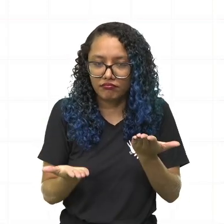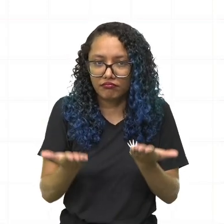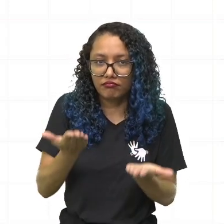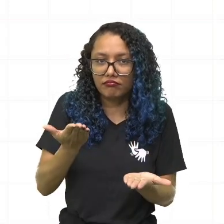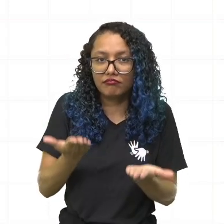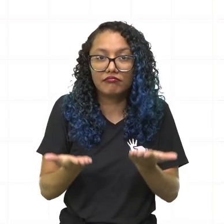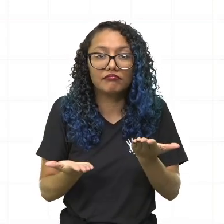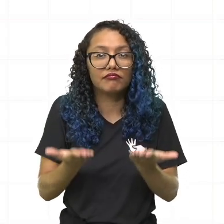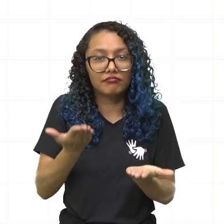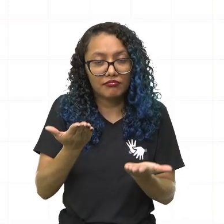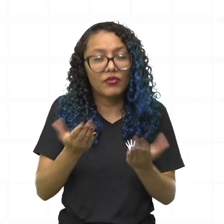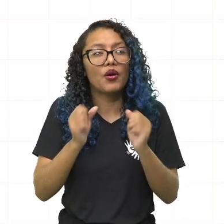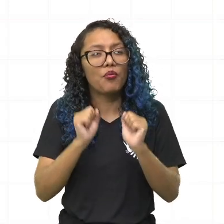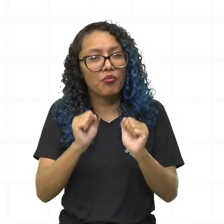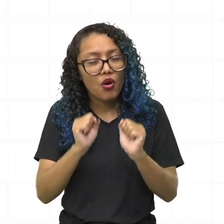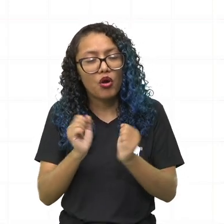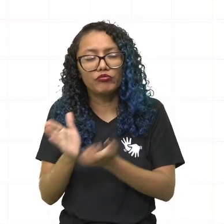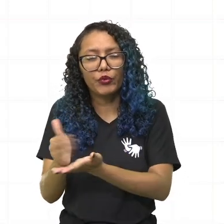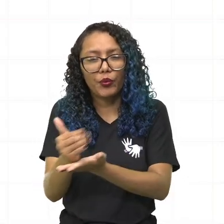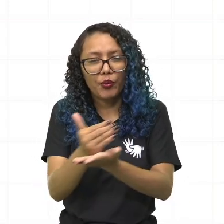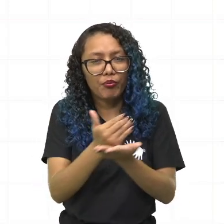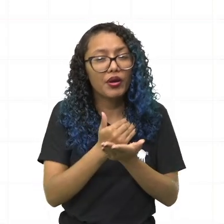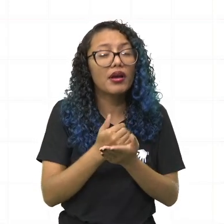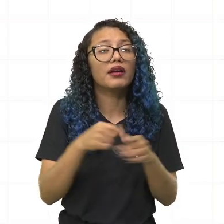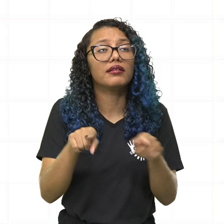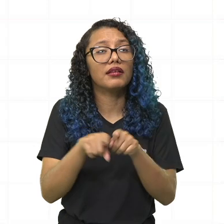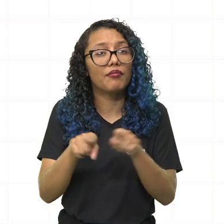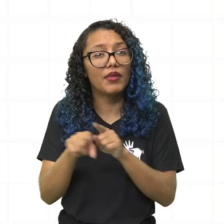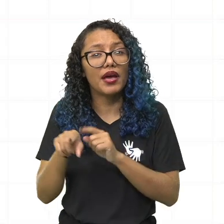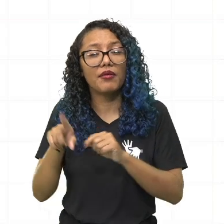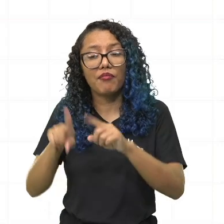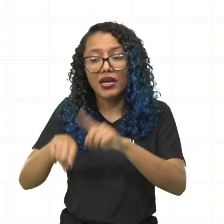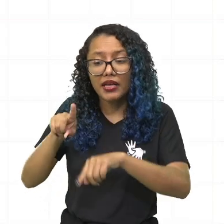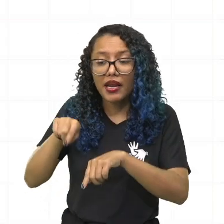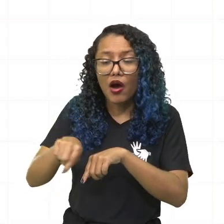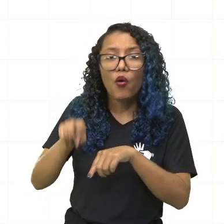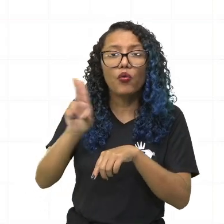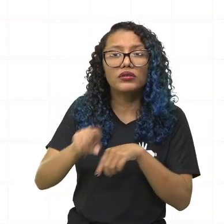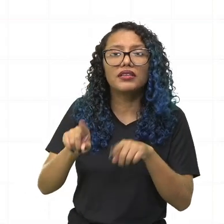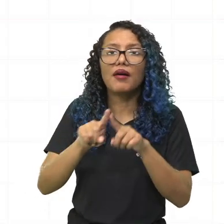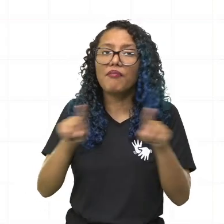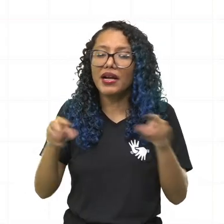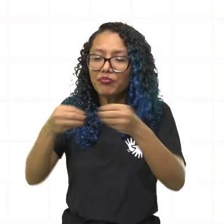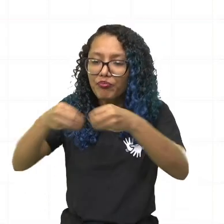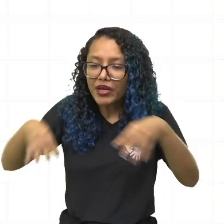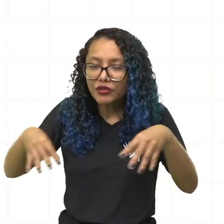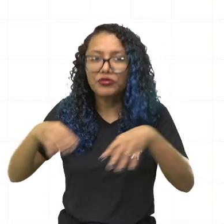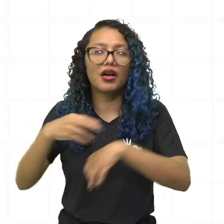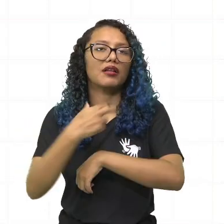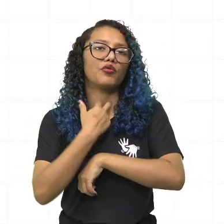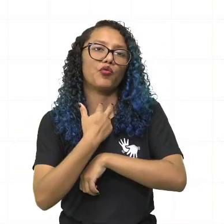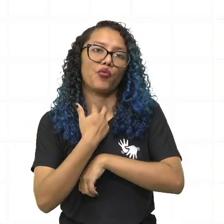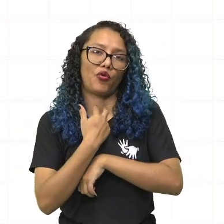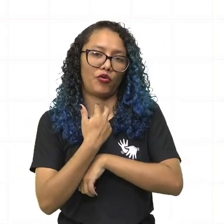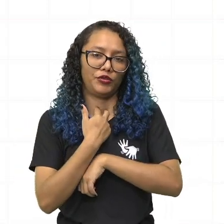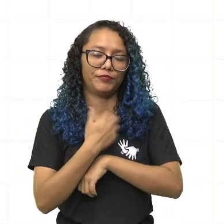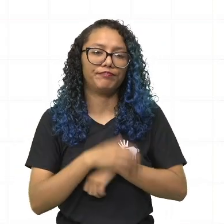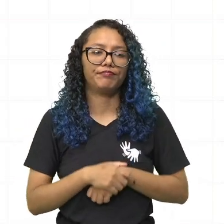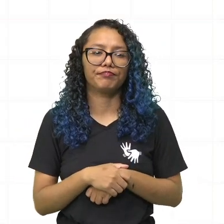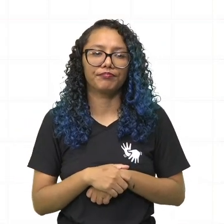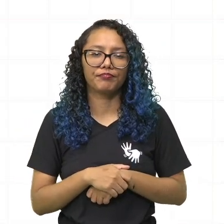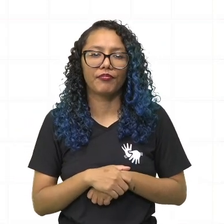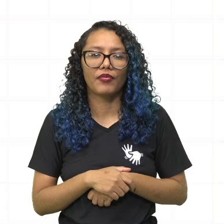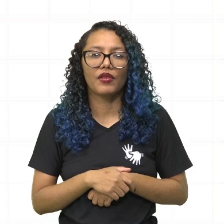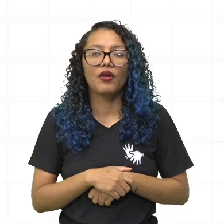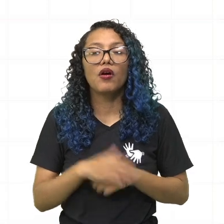dos recursos naturais nessas áreas ali, desde que aquela área não fique prejudicada, né? Na próxima tela a gente vai ver